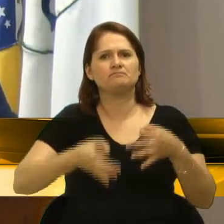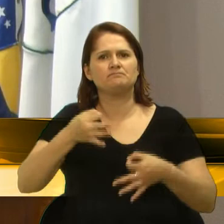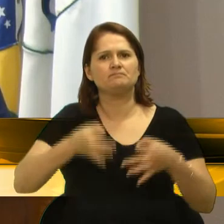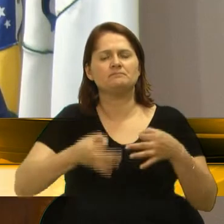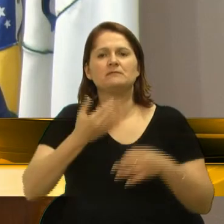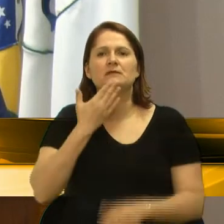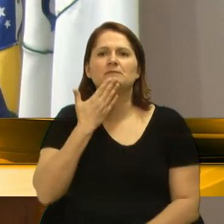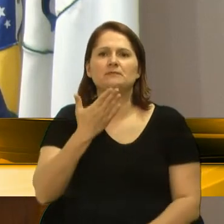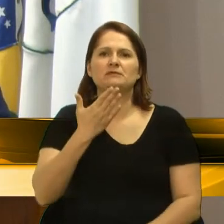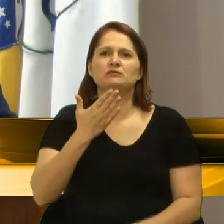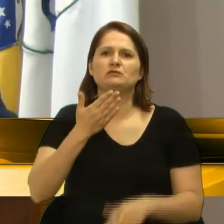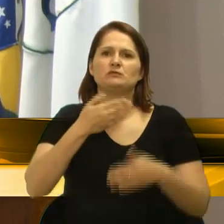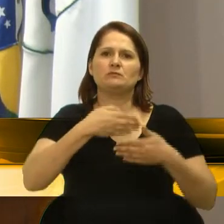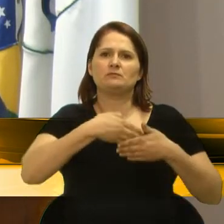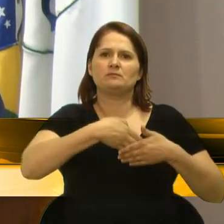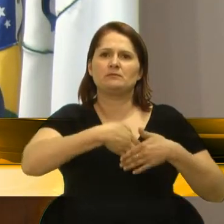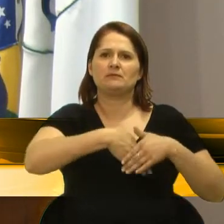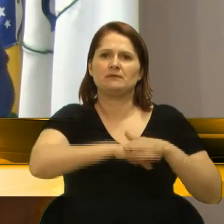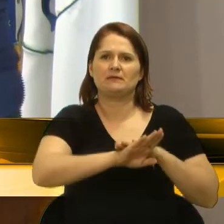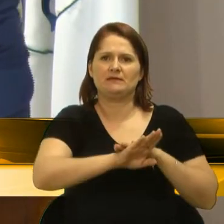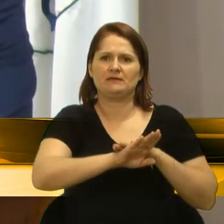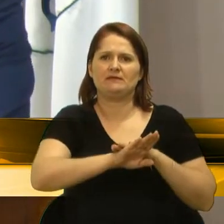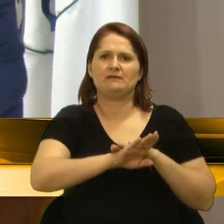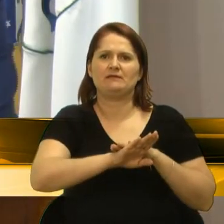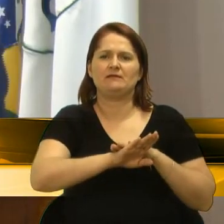dos fatos da ilicitude